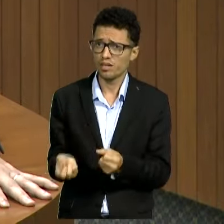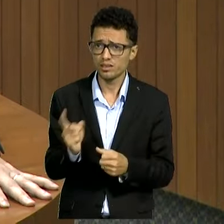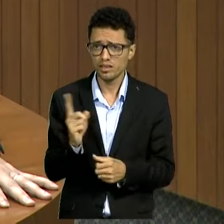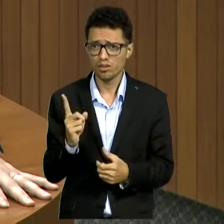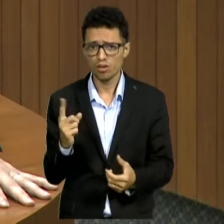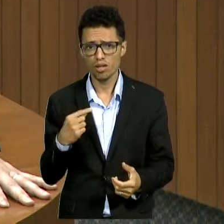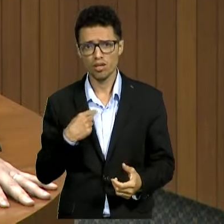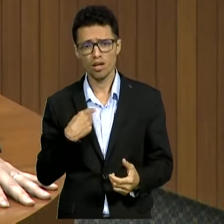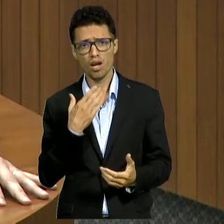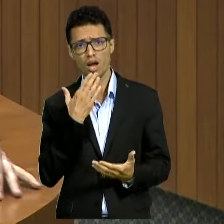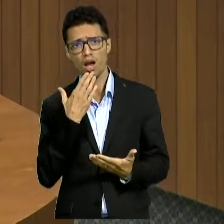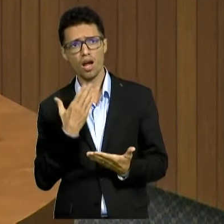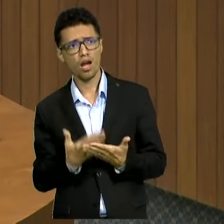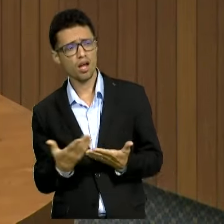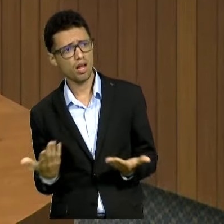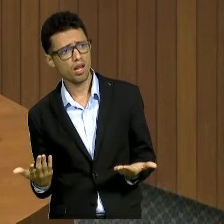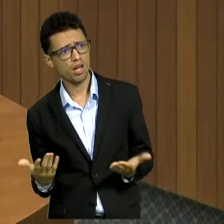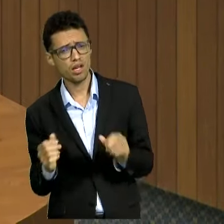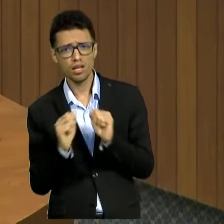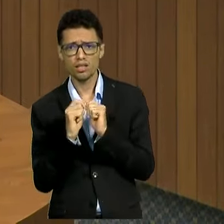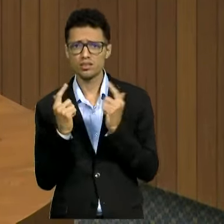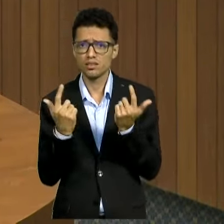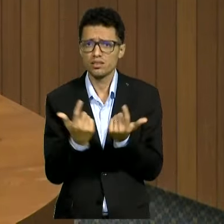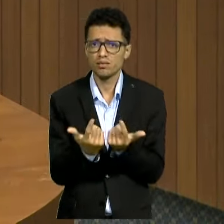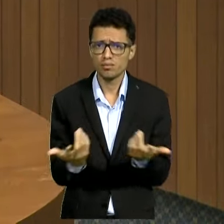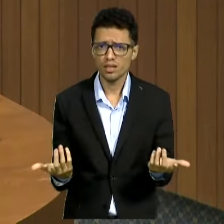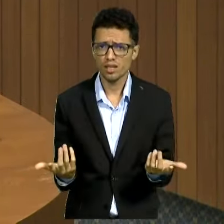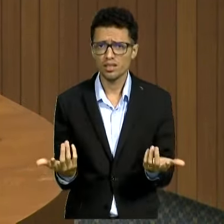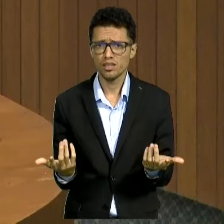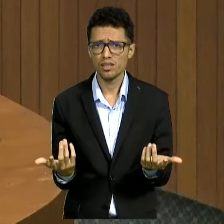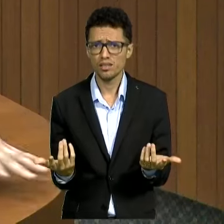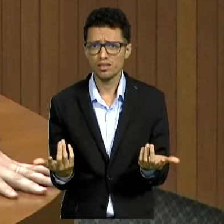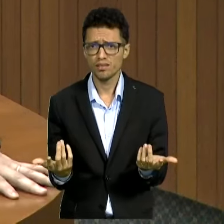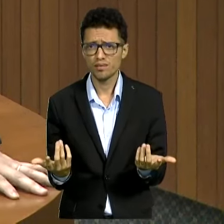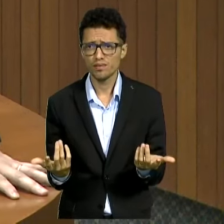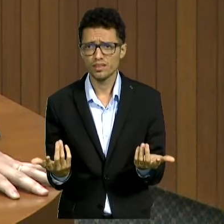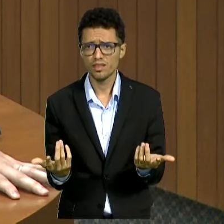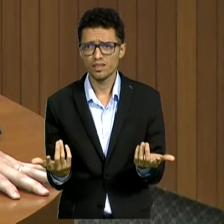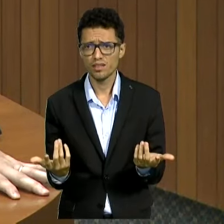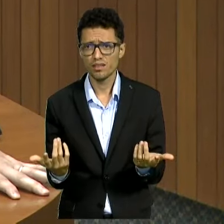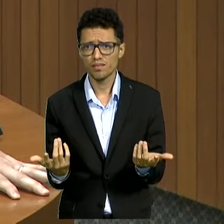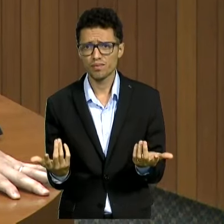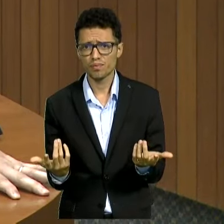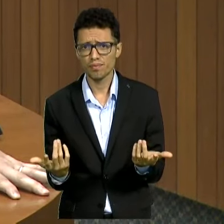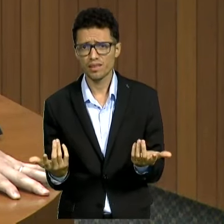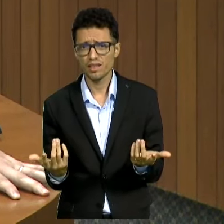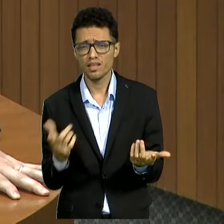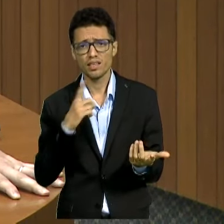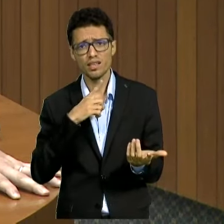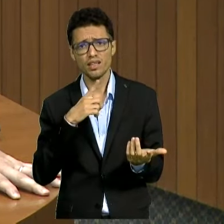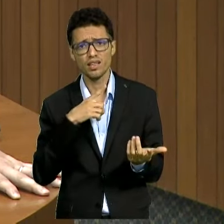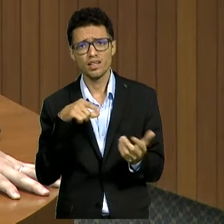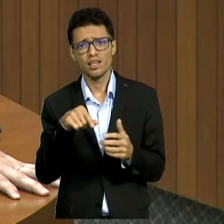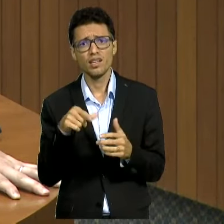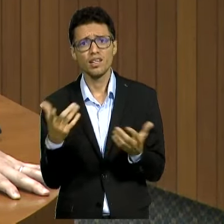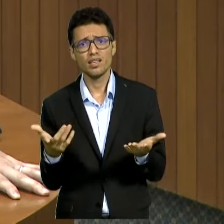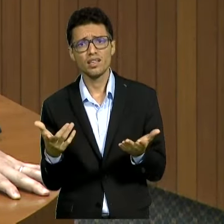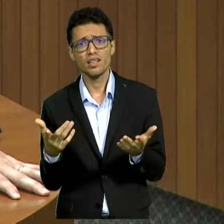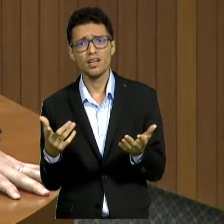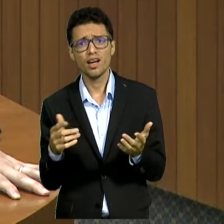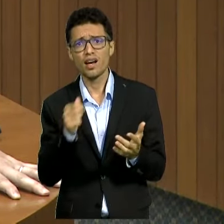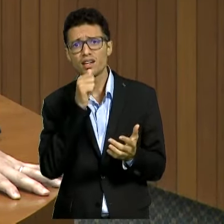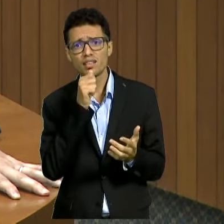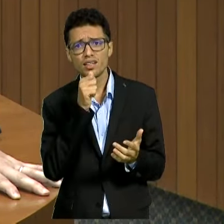A Assembleia, até o momento, enquanto órgão, enquanto um poder constituído do nosso Estado, ainda não praticou nenhum